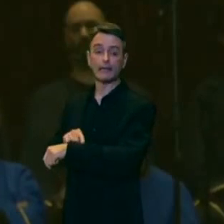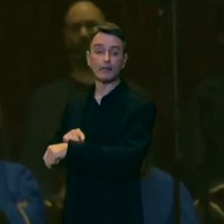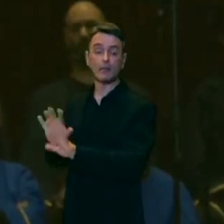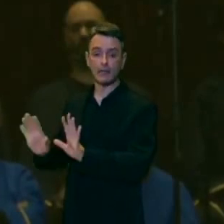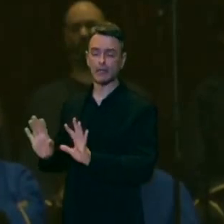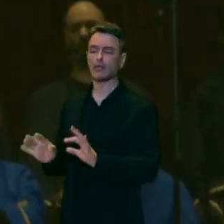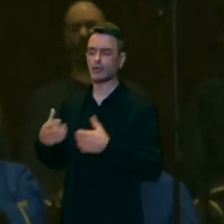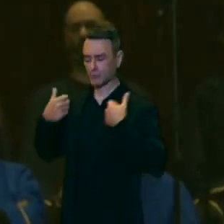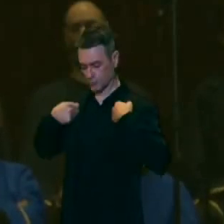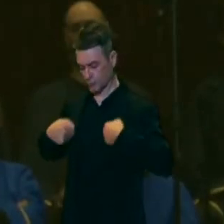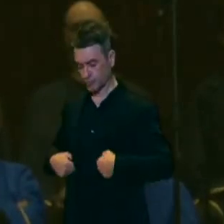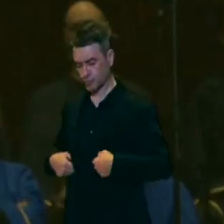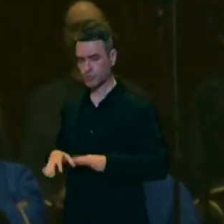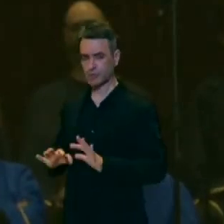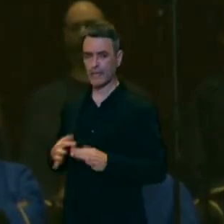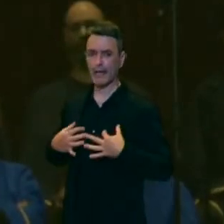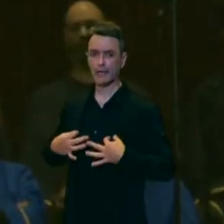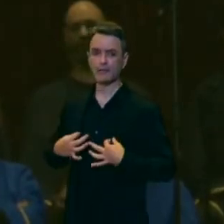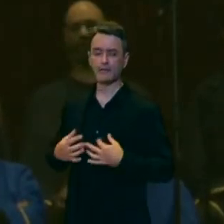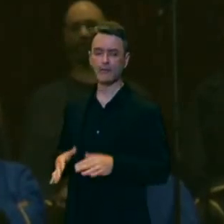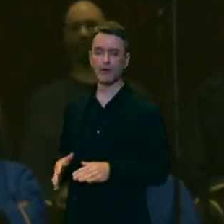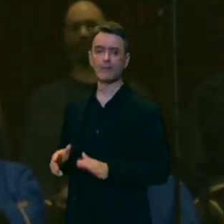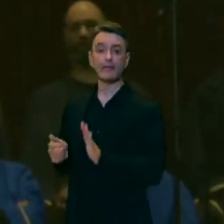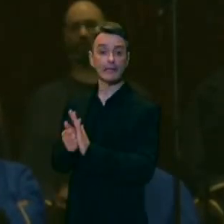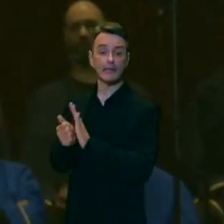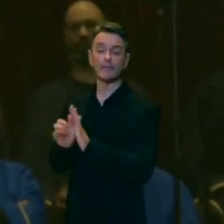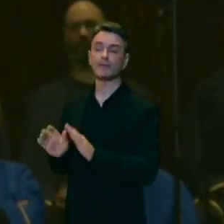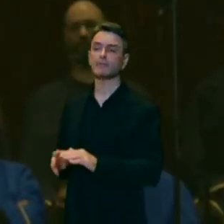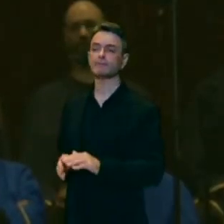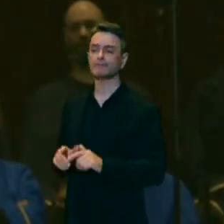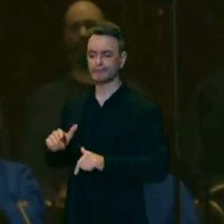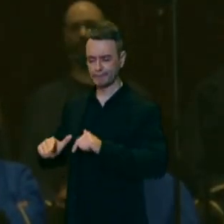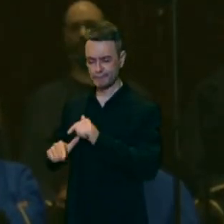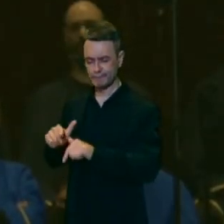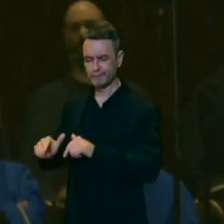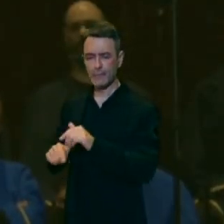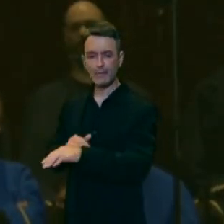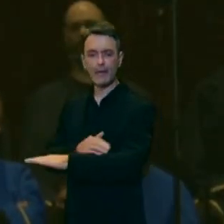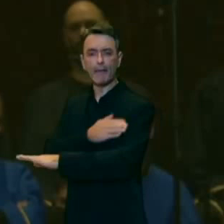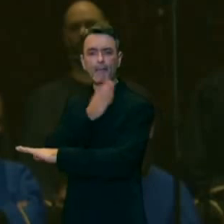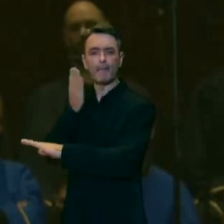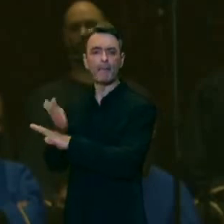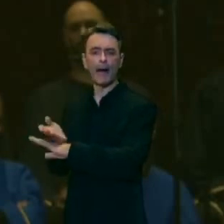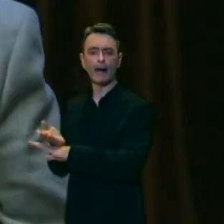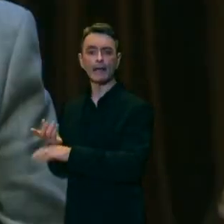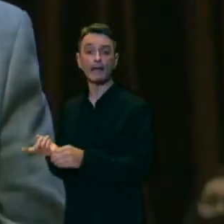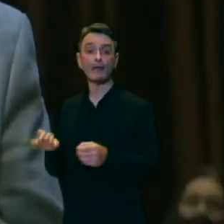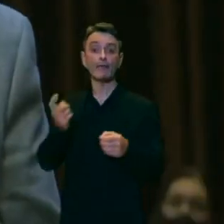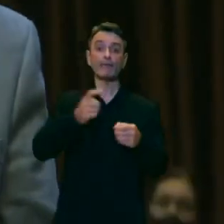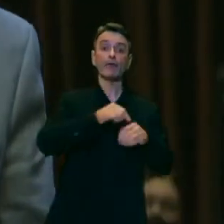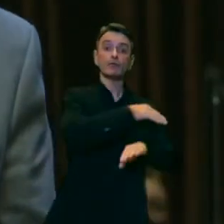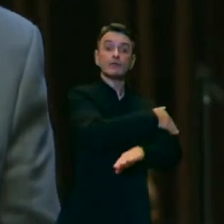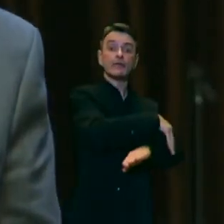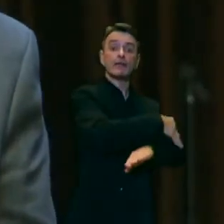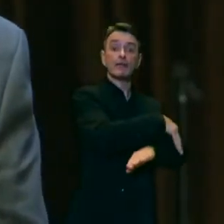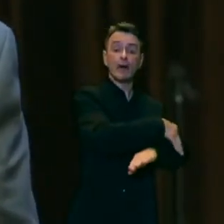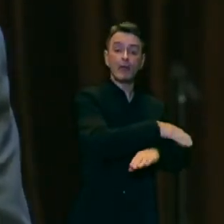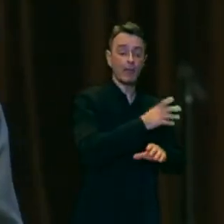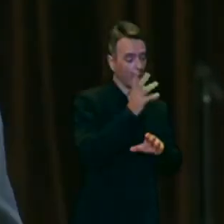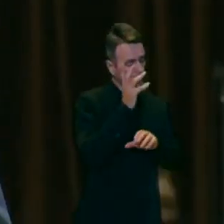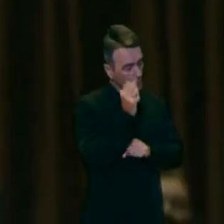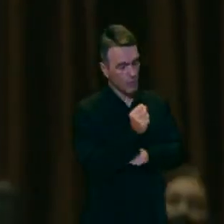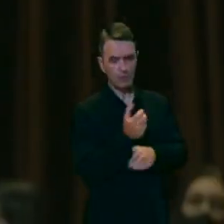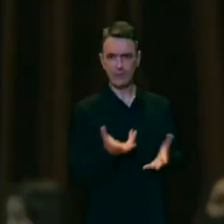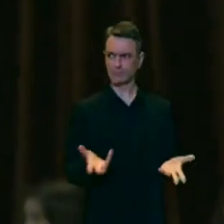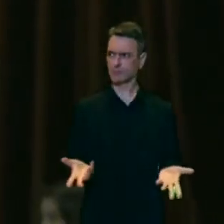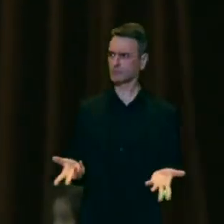uniforme aqui da igreja, e trabalhava durante o dia, e de noite ele voltava para dormir na rua. E eu fiquei indignado com isso, procurei o